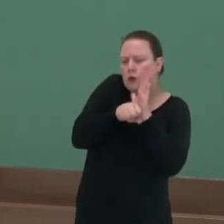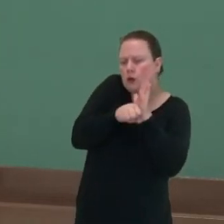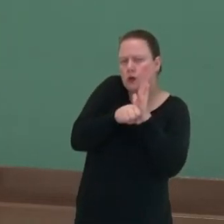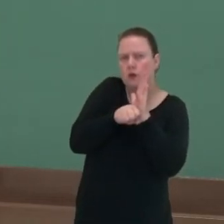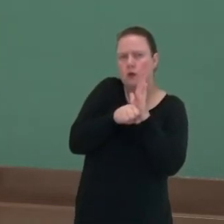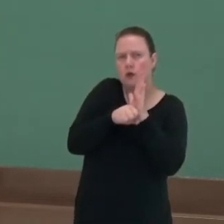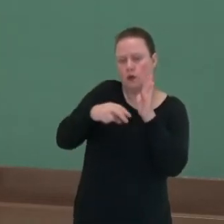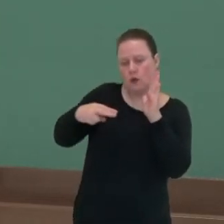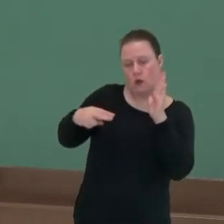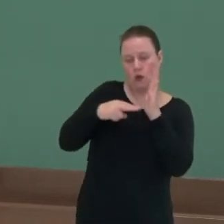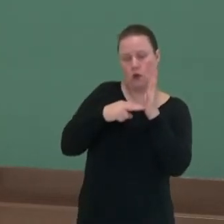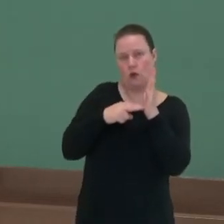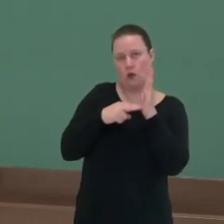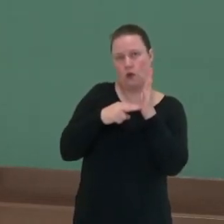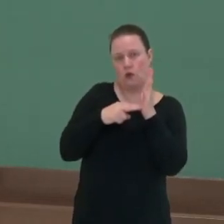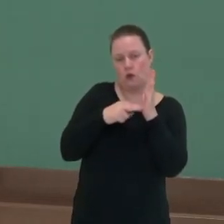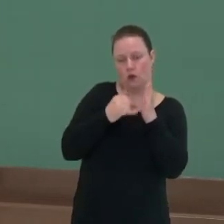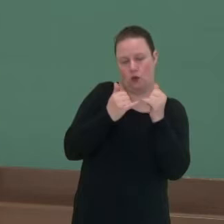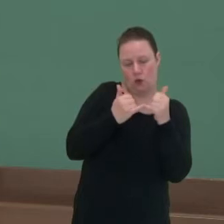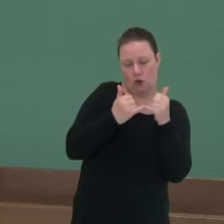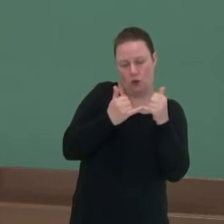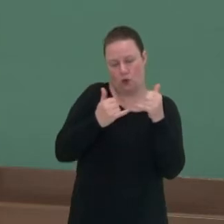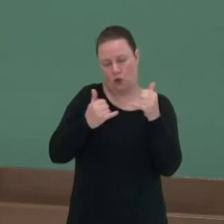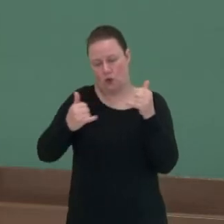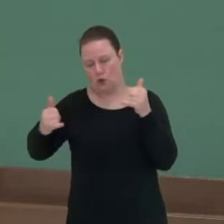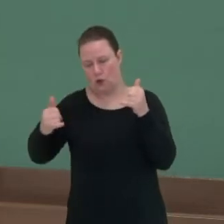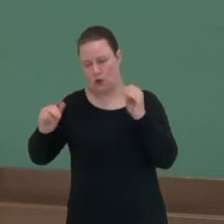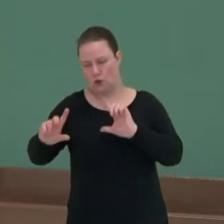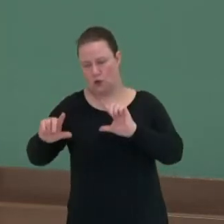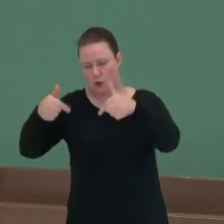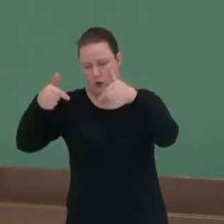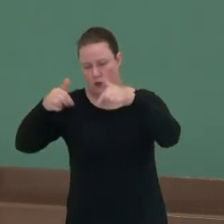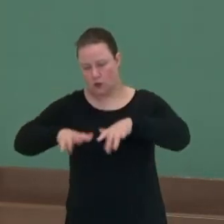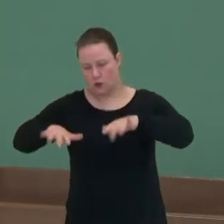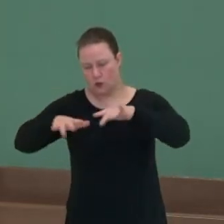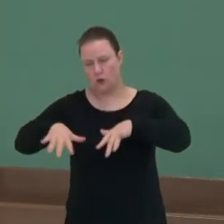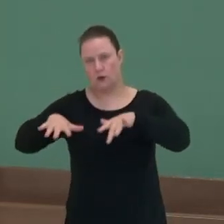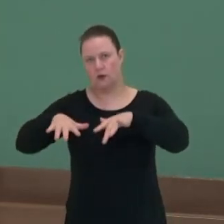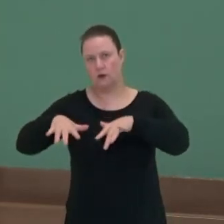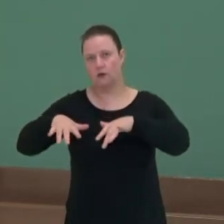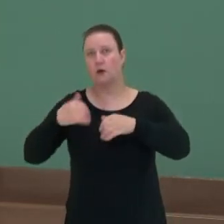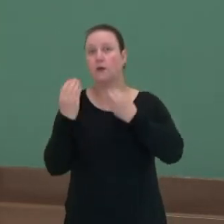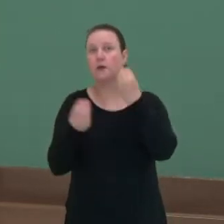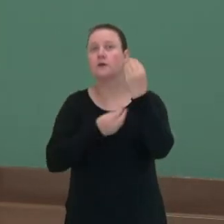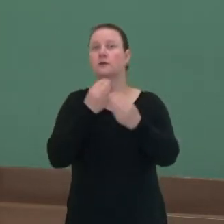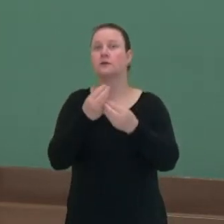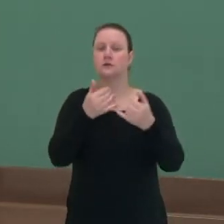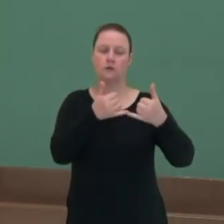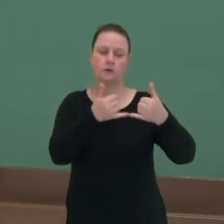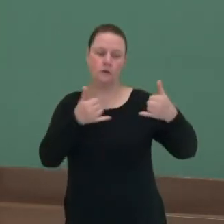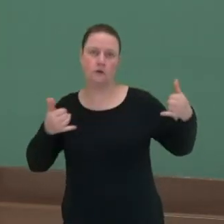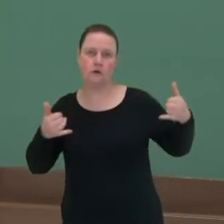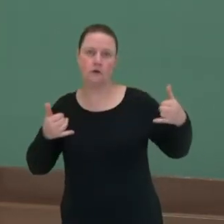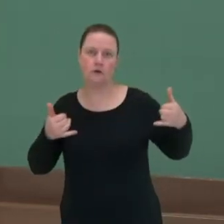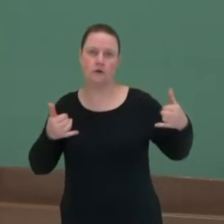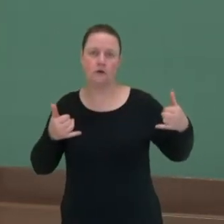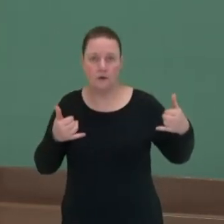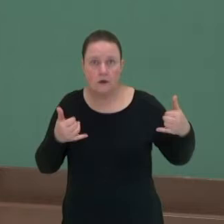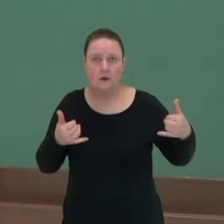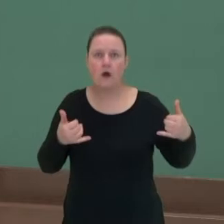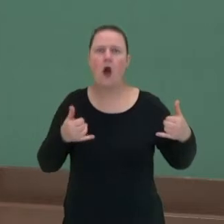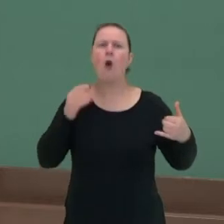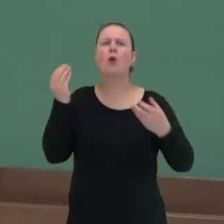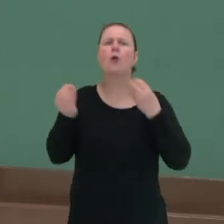dispositivo na tomada. Isso, a mesma tomada que tem na sua casa. Então, como esse fio, você não vive perdendo o fio, né,